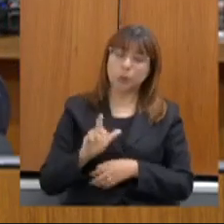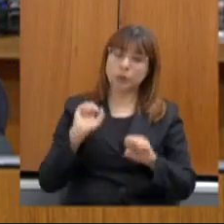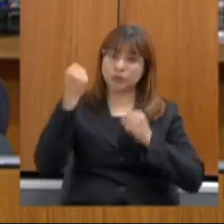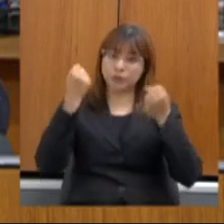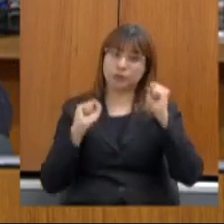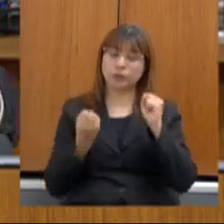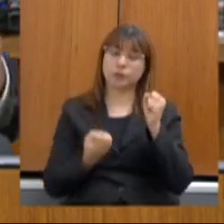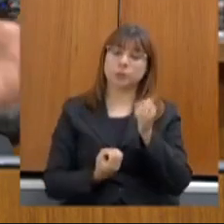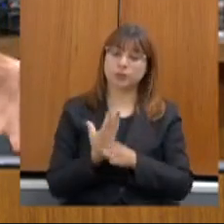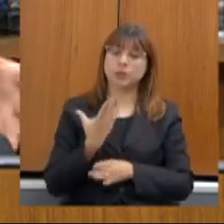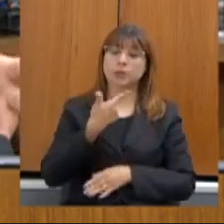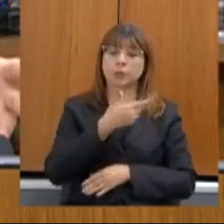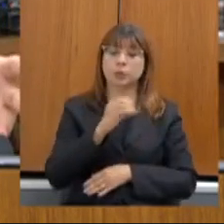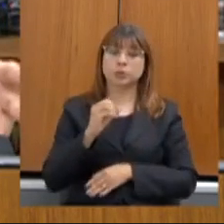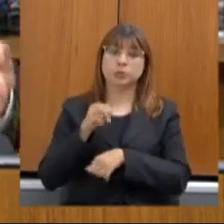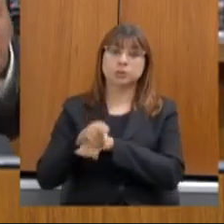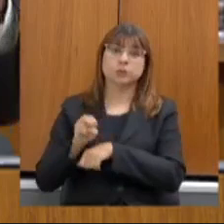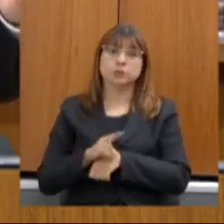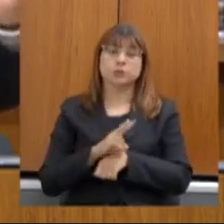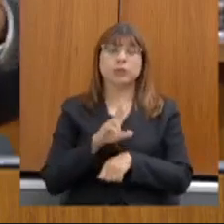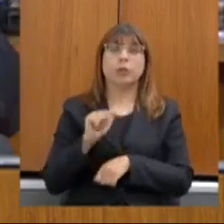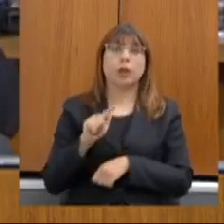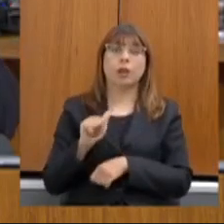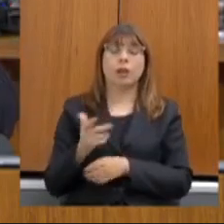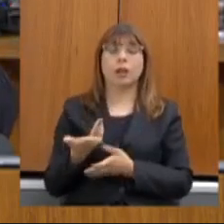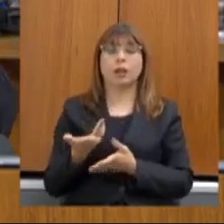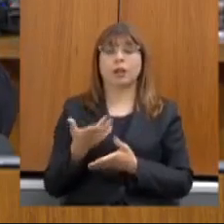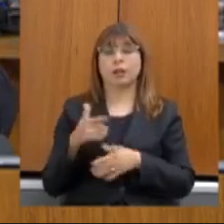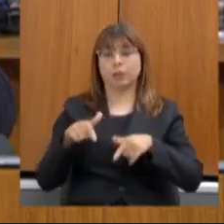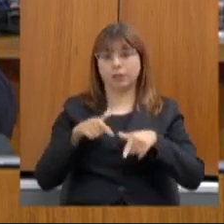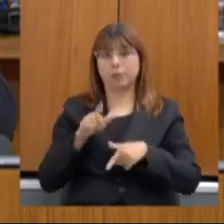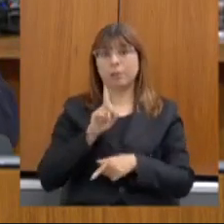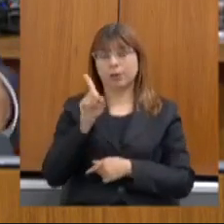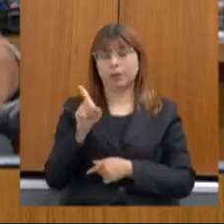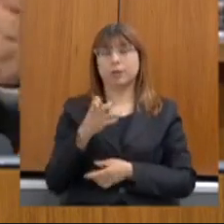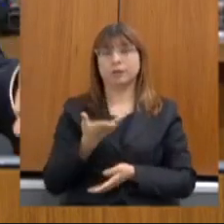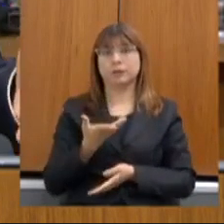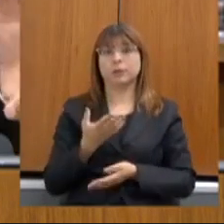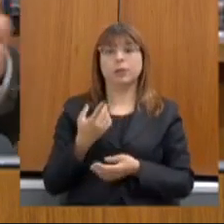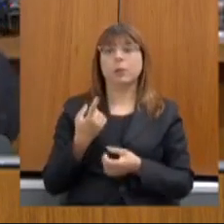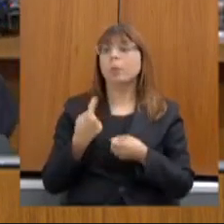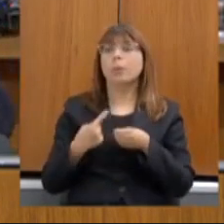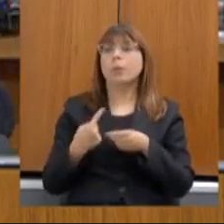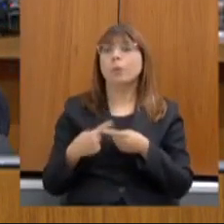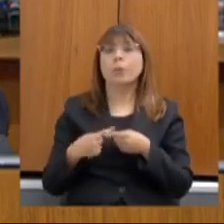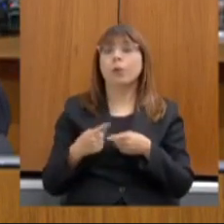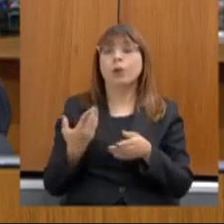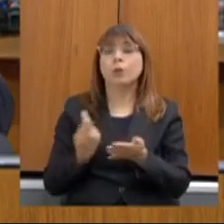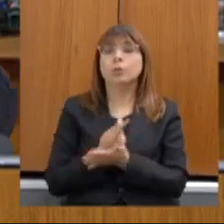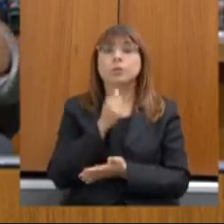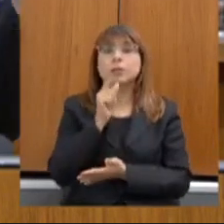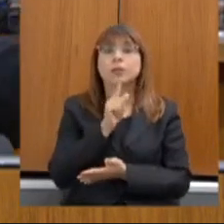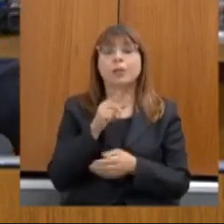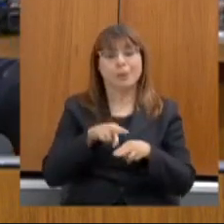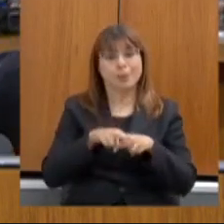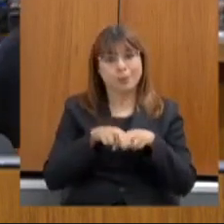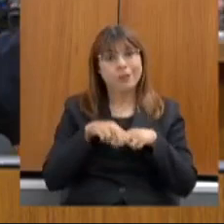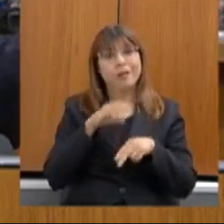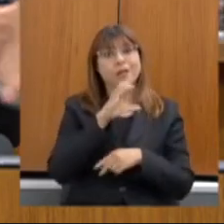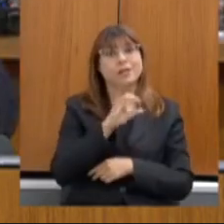para Bocaiuva porque eu não trouxe ainda Presidente Antônio Carlos Arantes por causa da Cemig